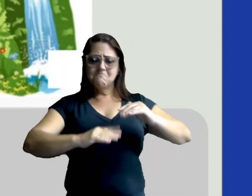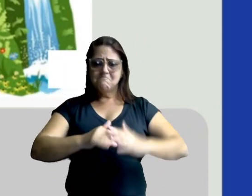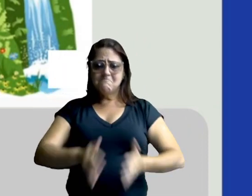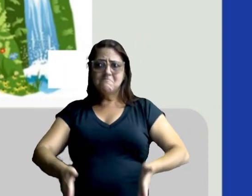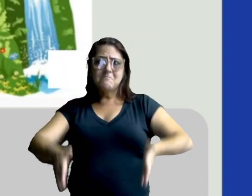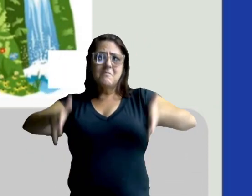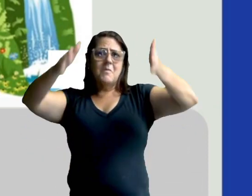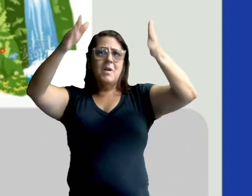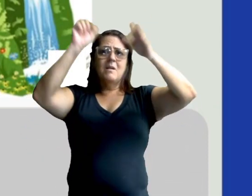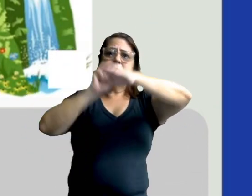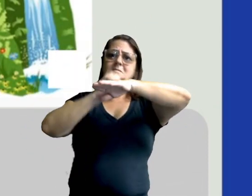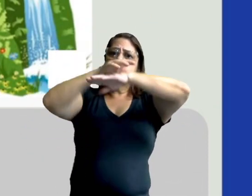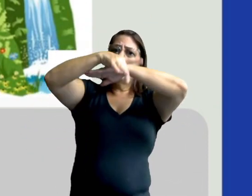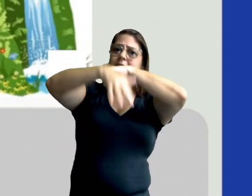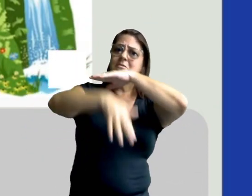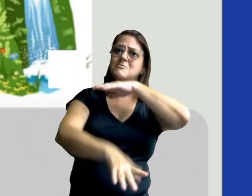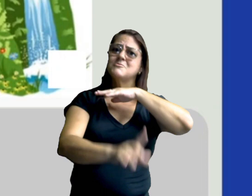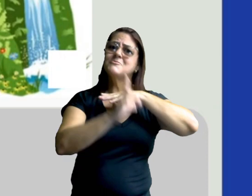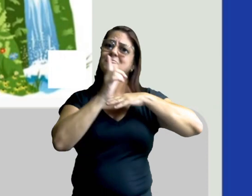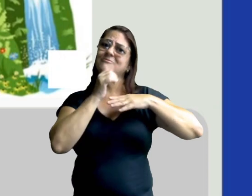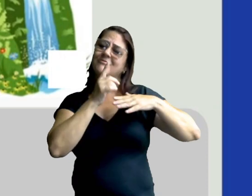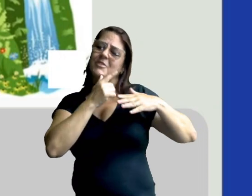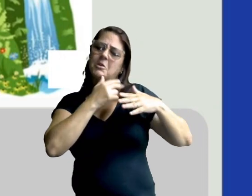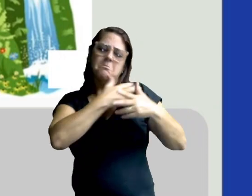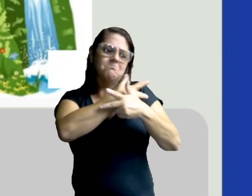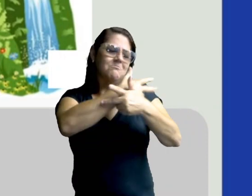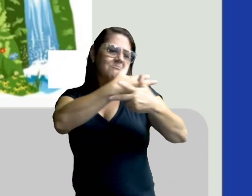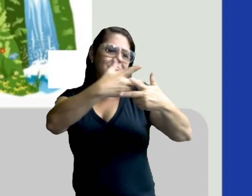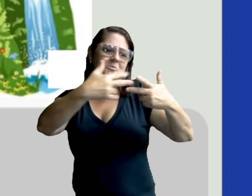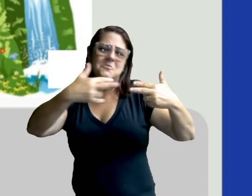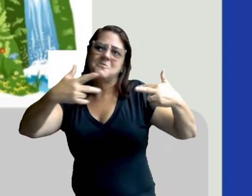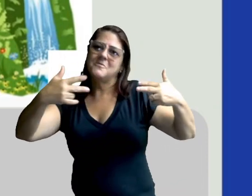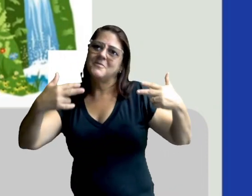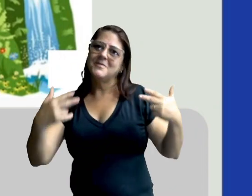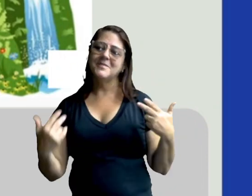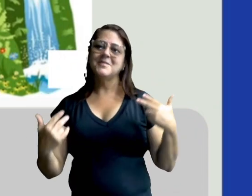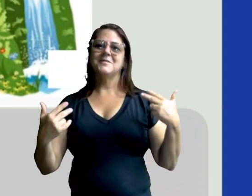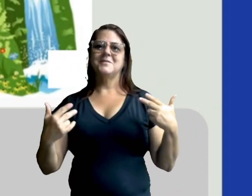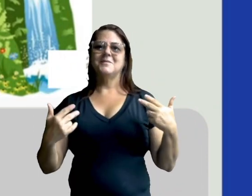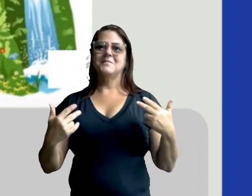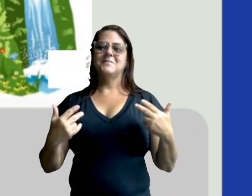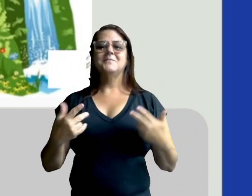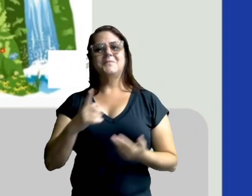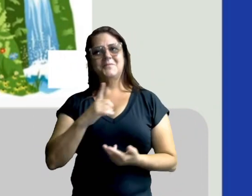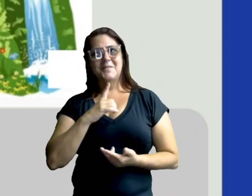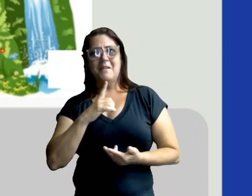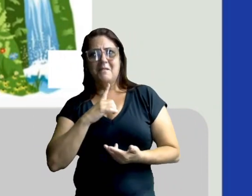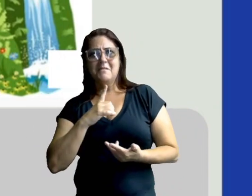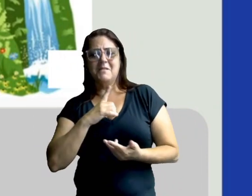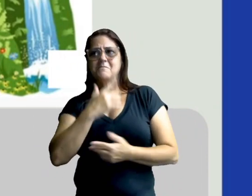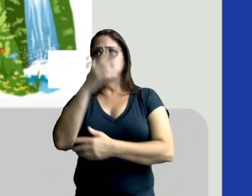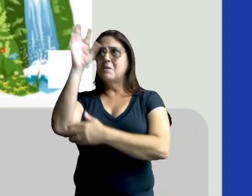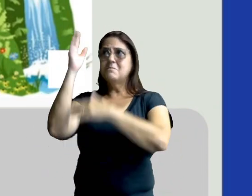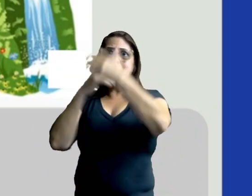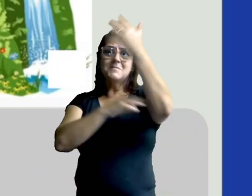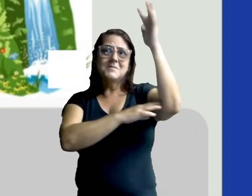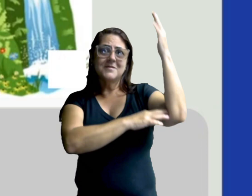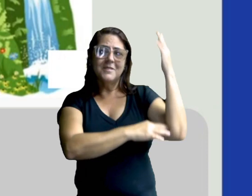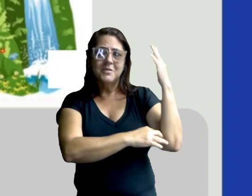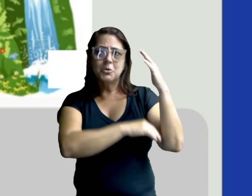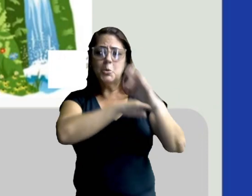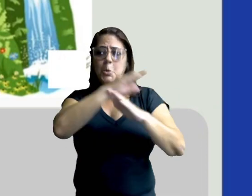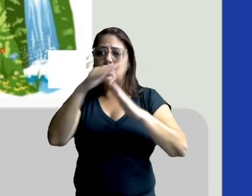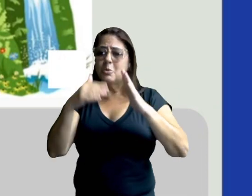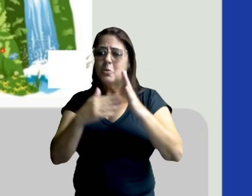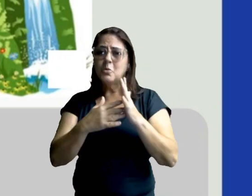prédios, cachoeiras e tantos outros componentes aí da paisagem. Todos esses